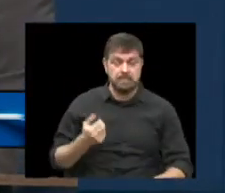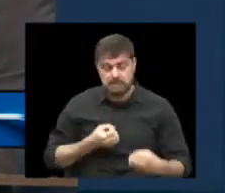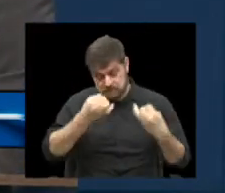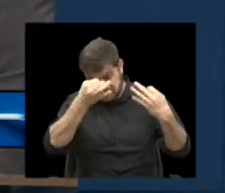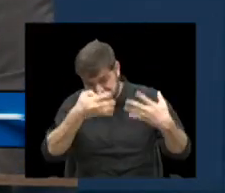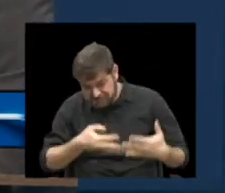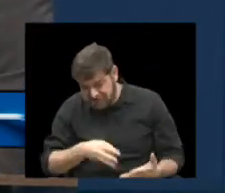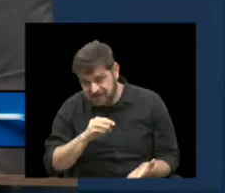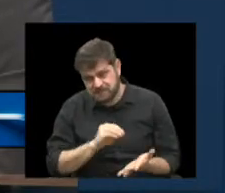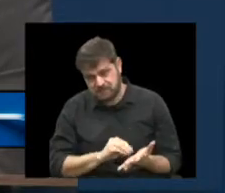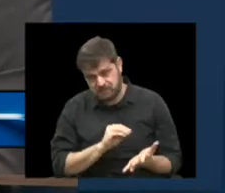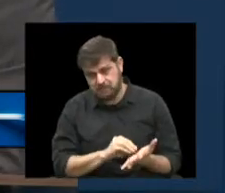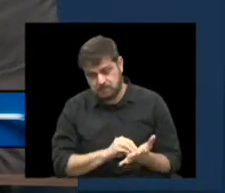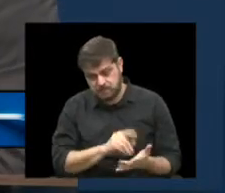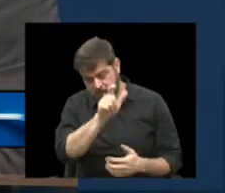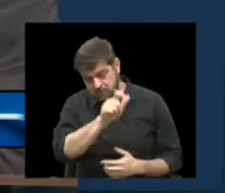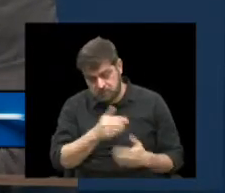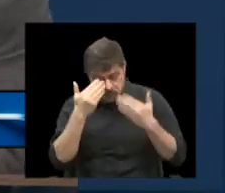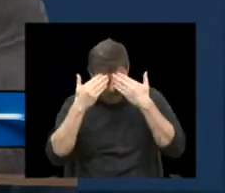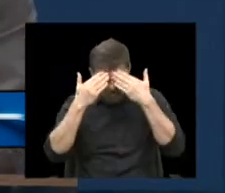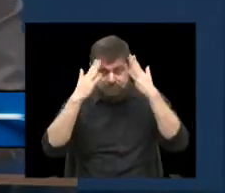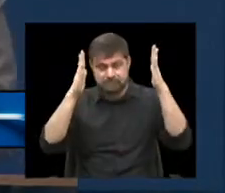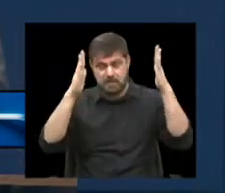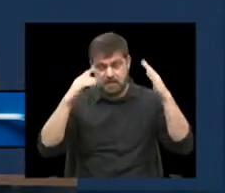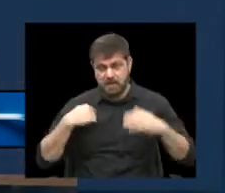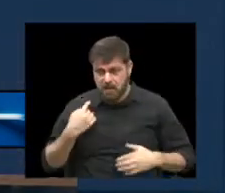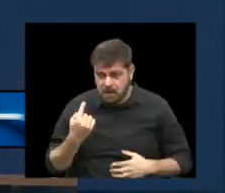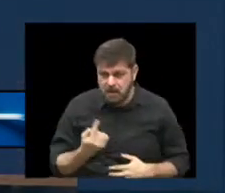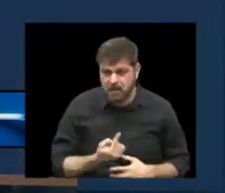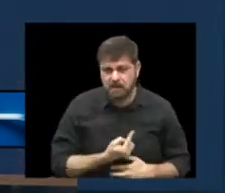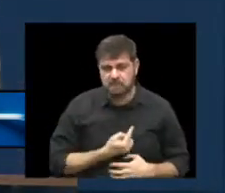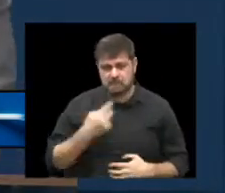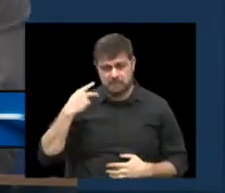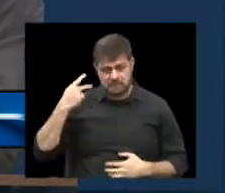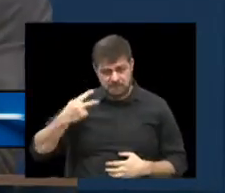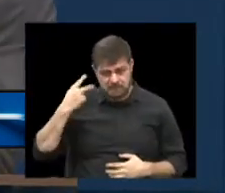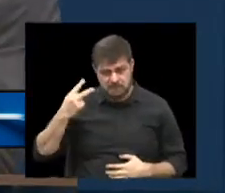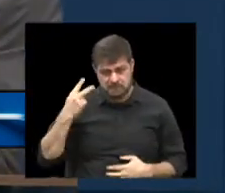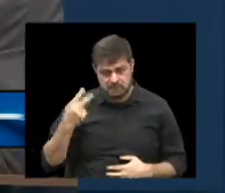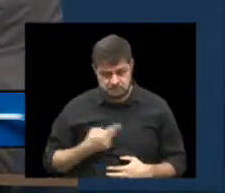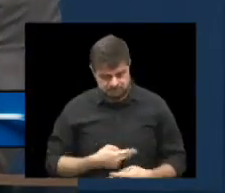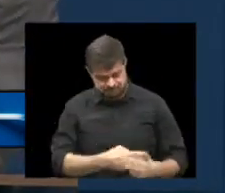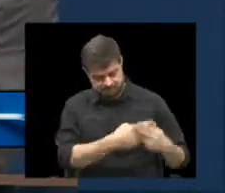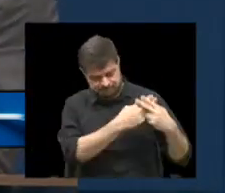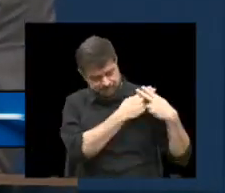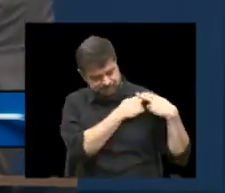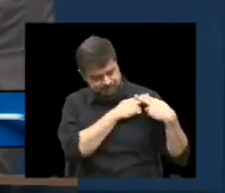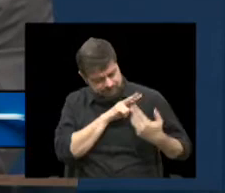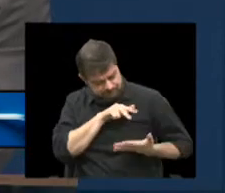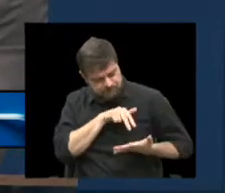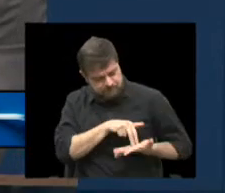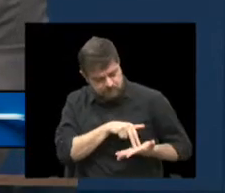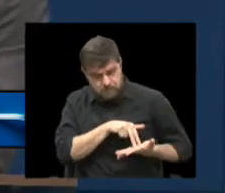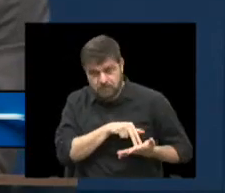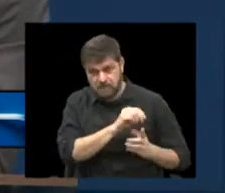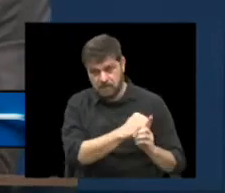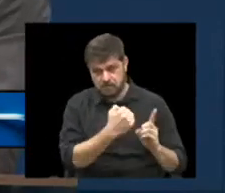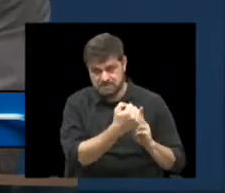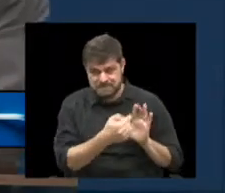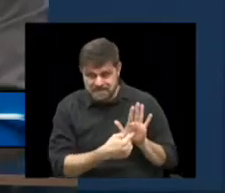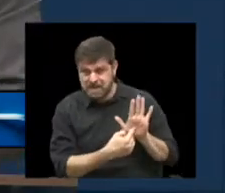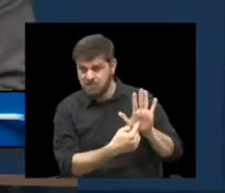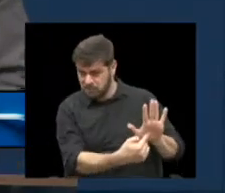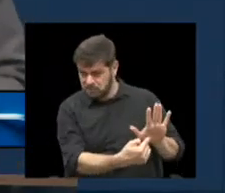das necessidades. Então, a Câmara, nós, vereadores, precisamos assumir uma posição de mostrar para a sociedade